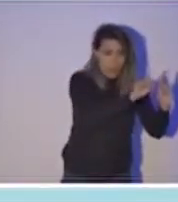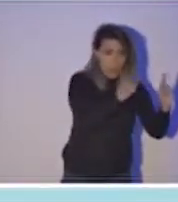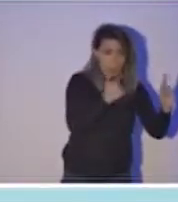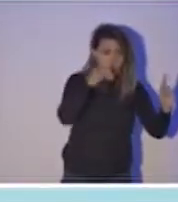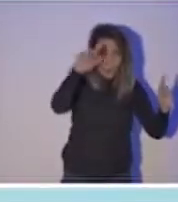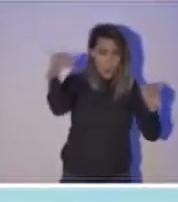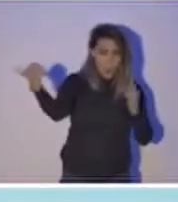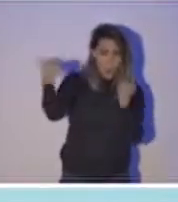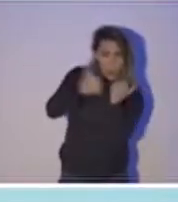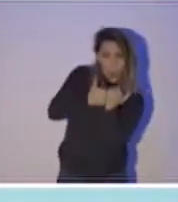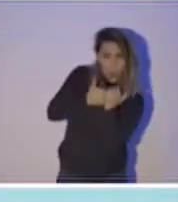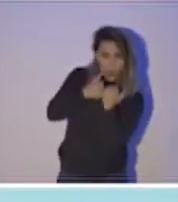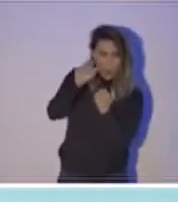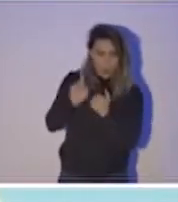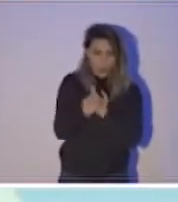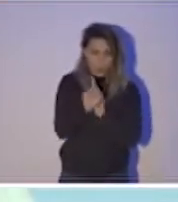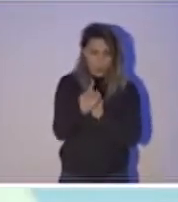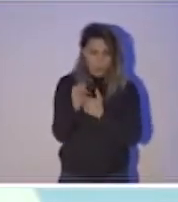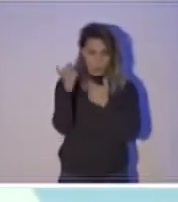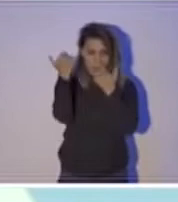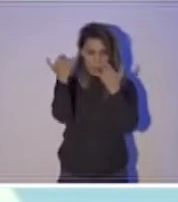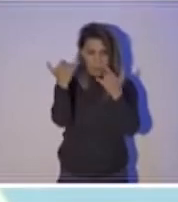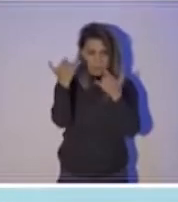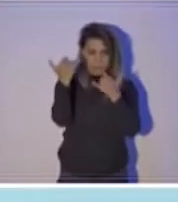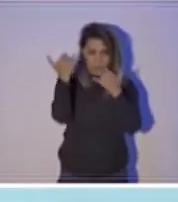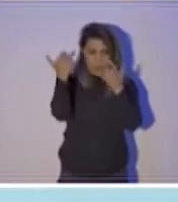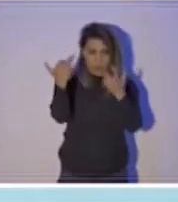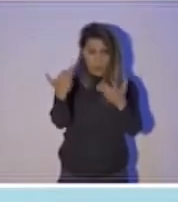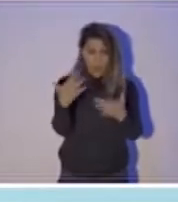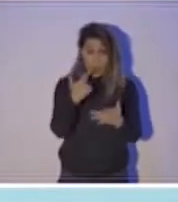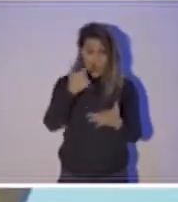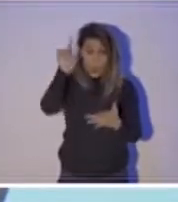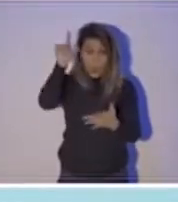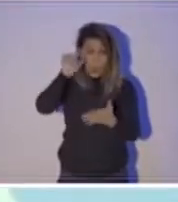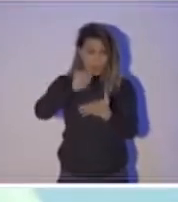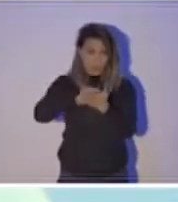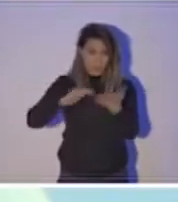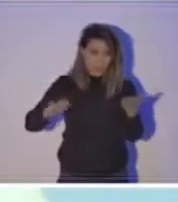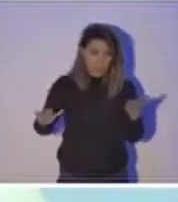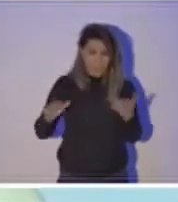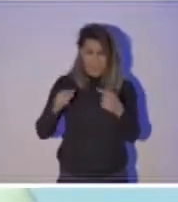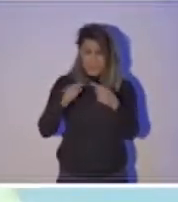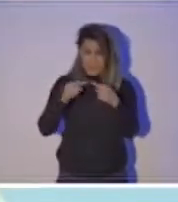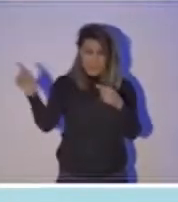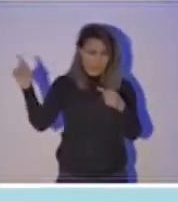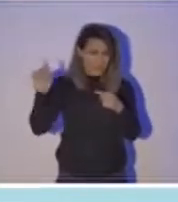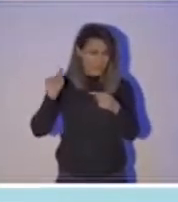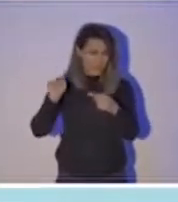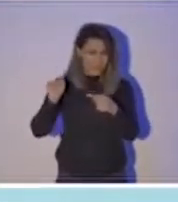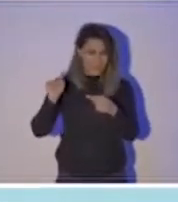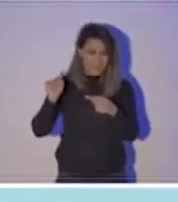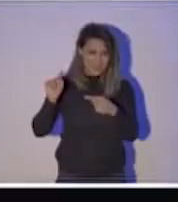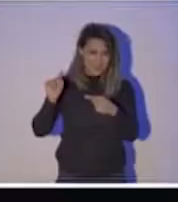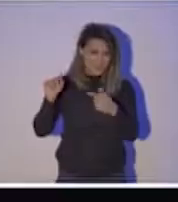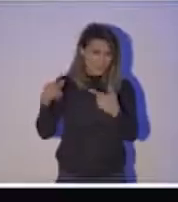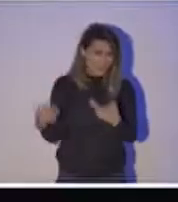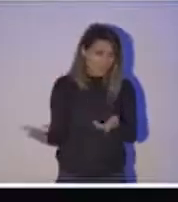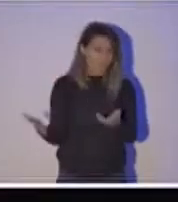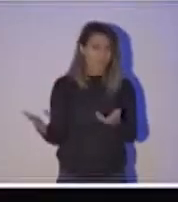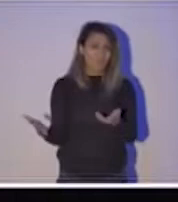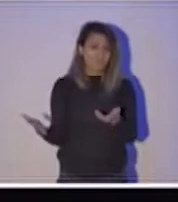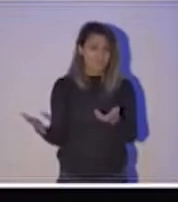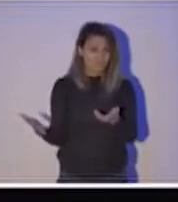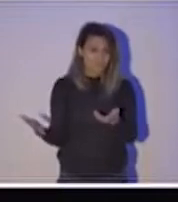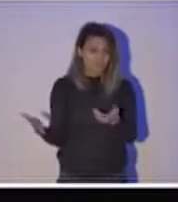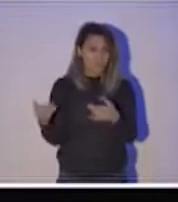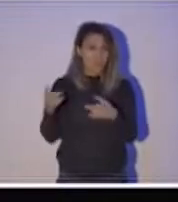outra sala, conversa, passa outra lição. Papo é reto, papo é reto, não tem curva aqui não. Tapeia a outra sala, volta para